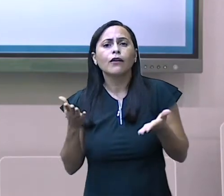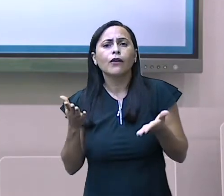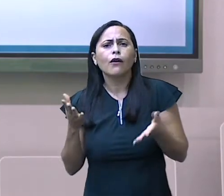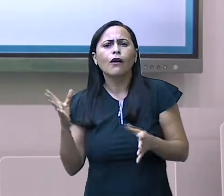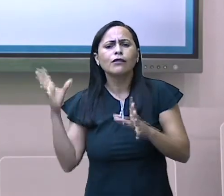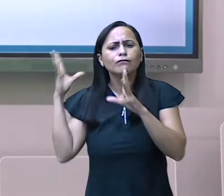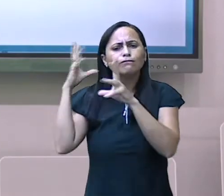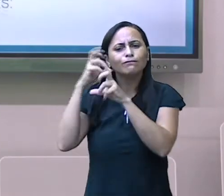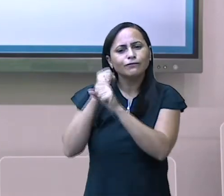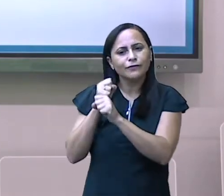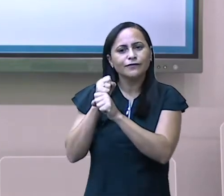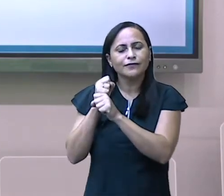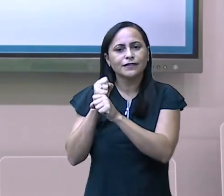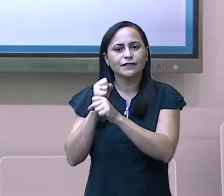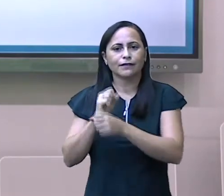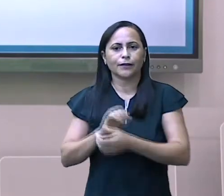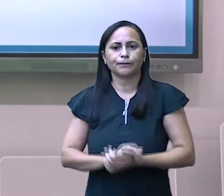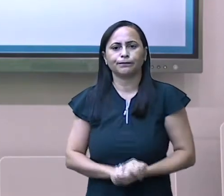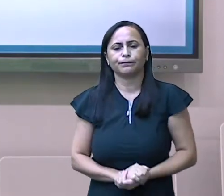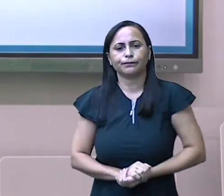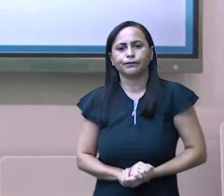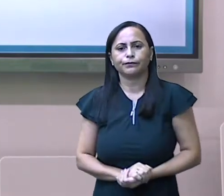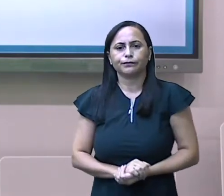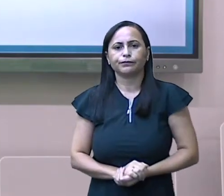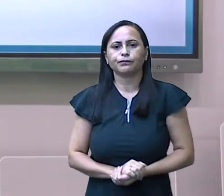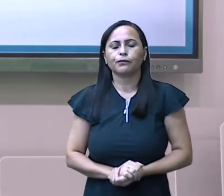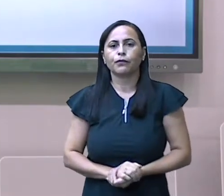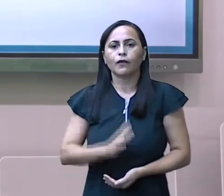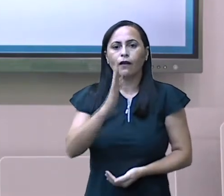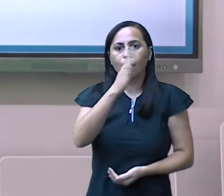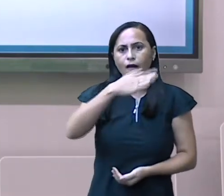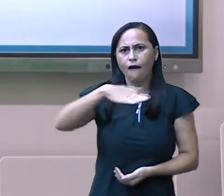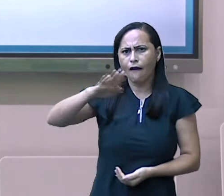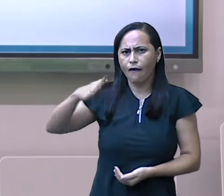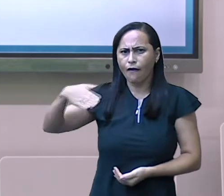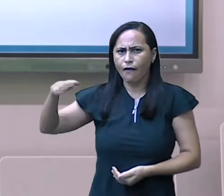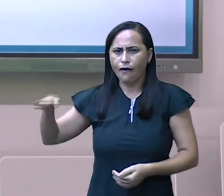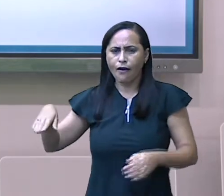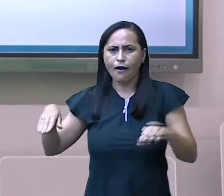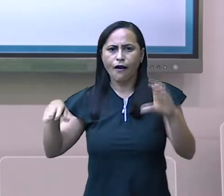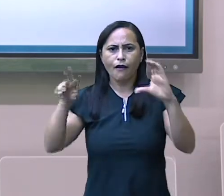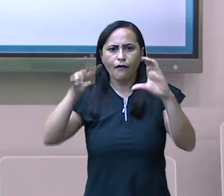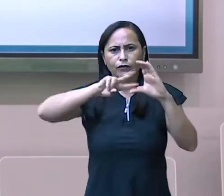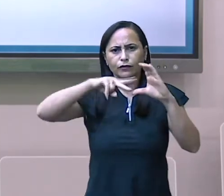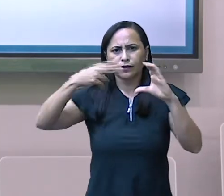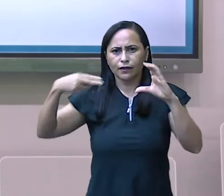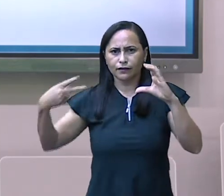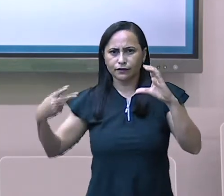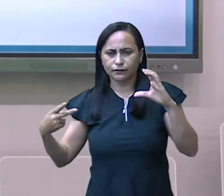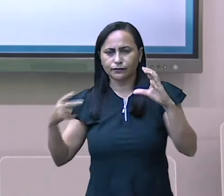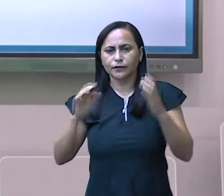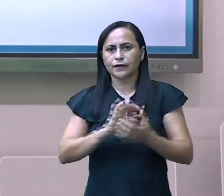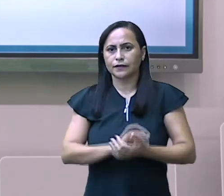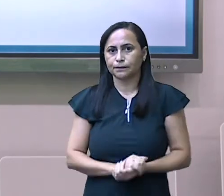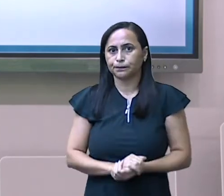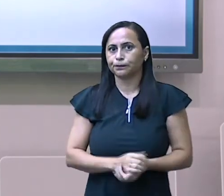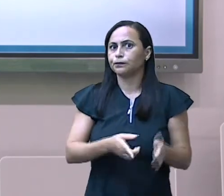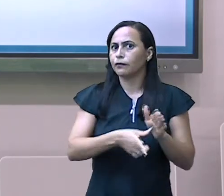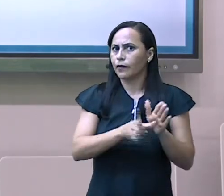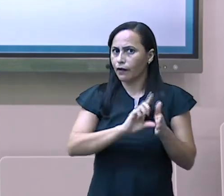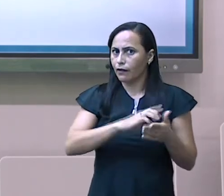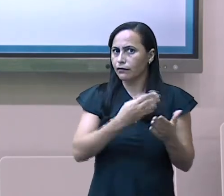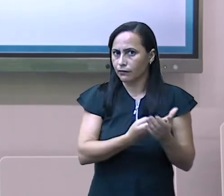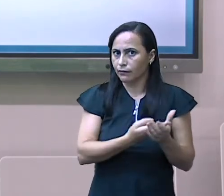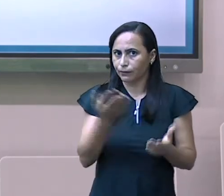revisando rapidinho. O relevo e suas classificações. Na aula anterior, nós